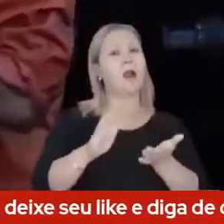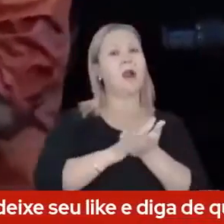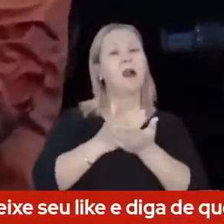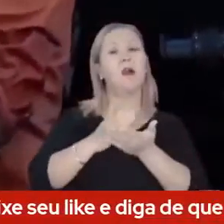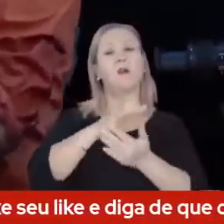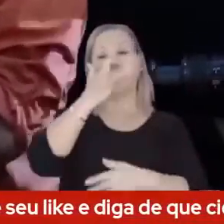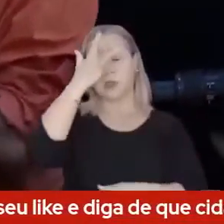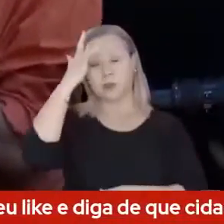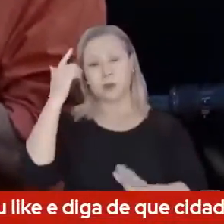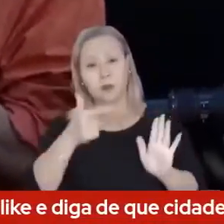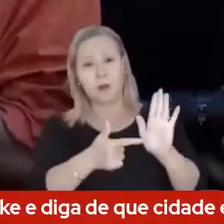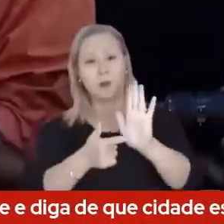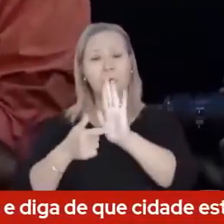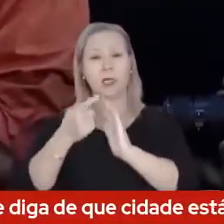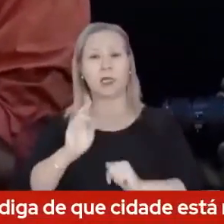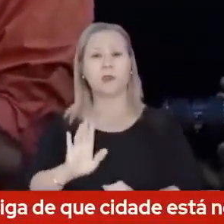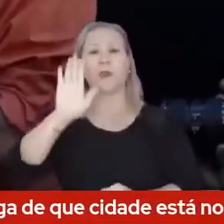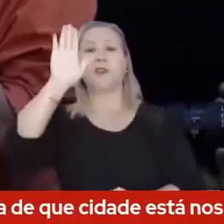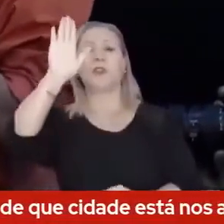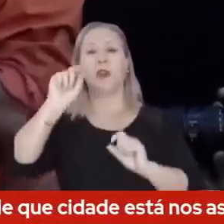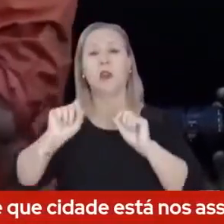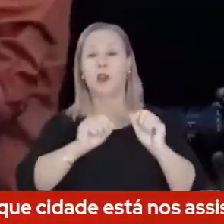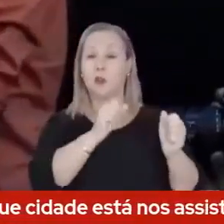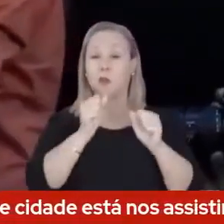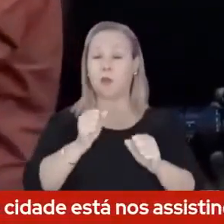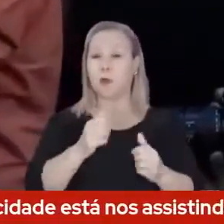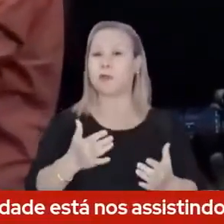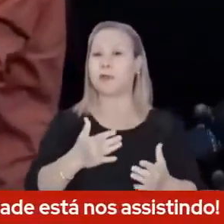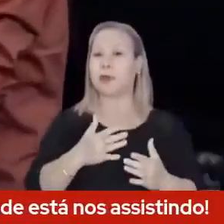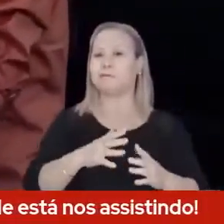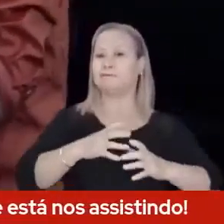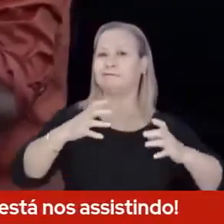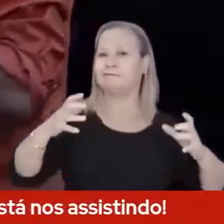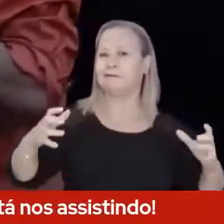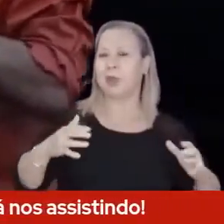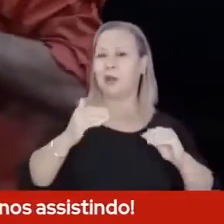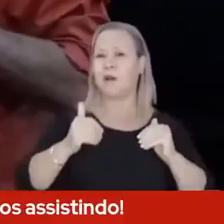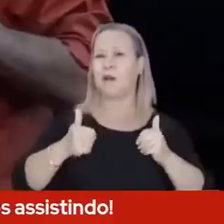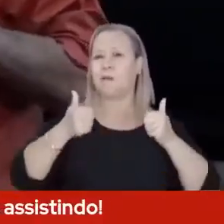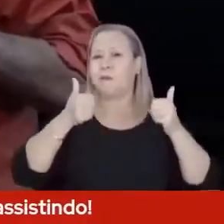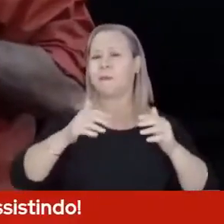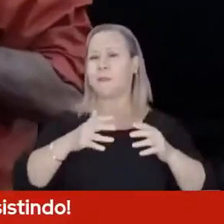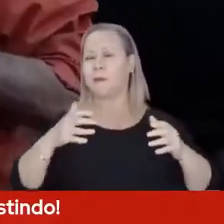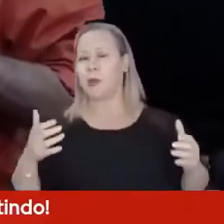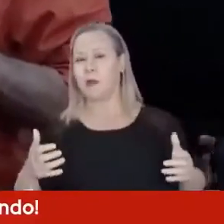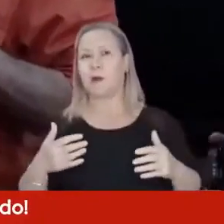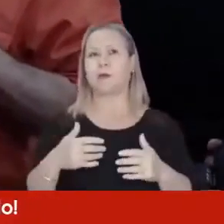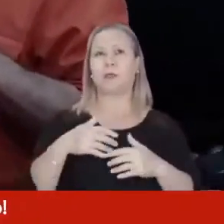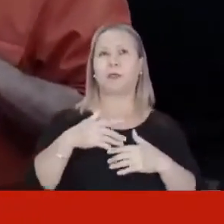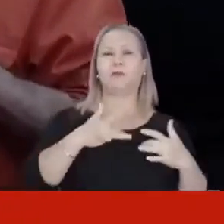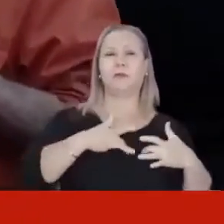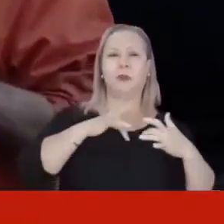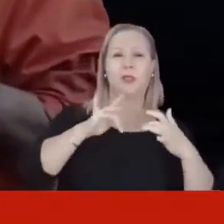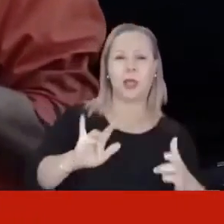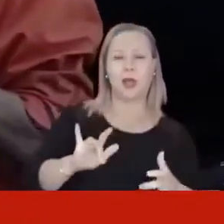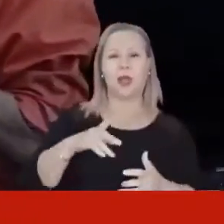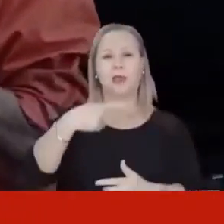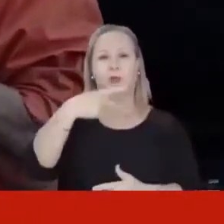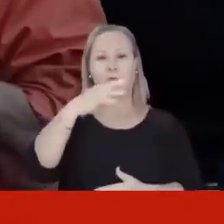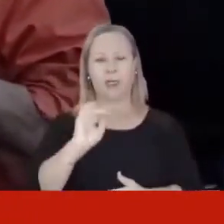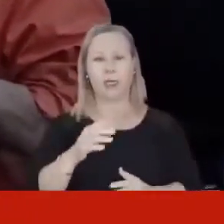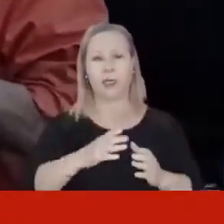sua candidatura pode ser muito maior do que o Solidariedade, muito maior que o PT, muito maior do que os